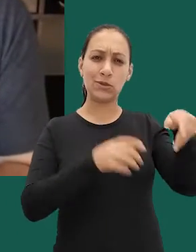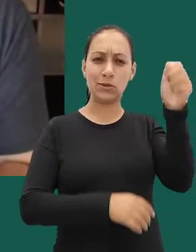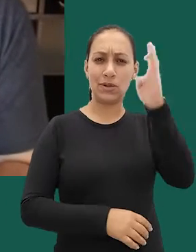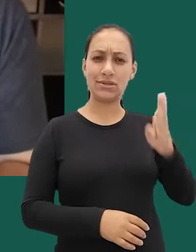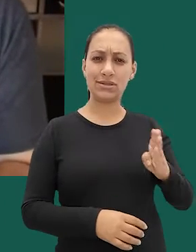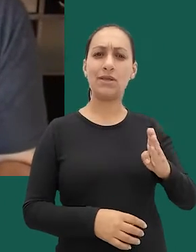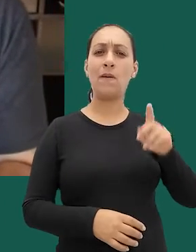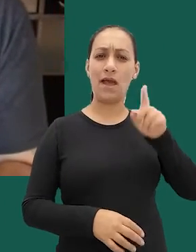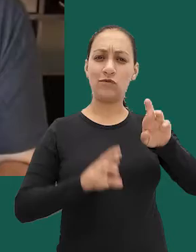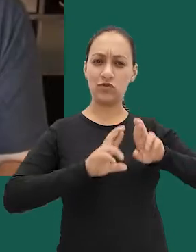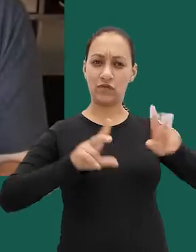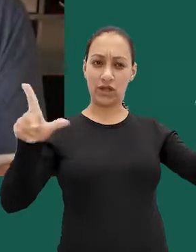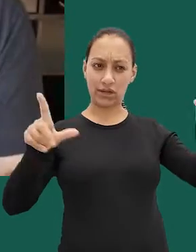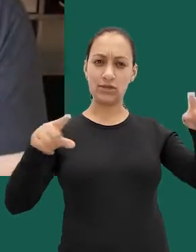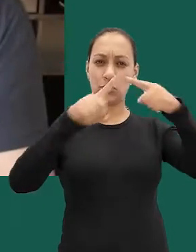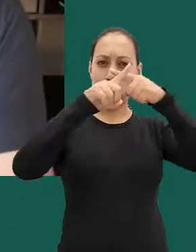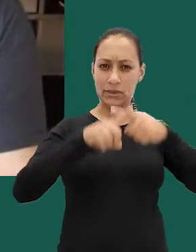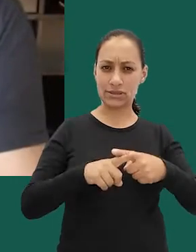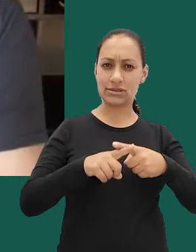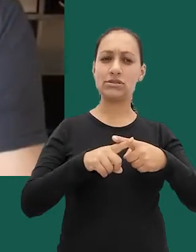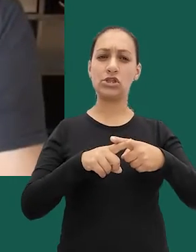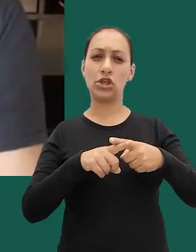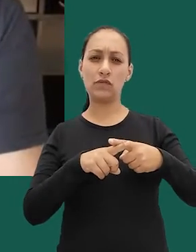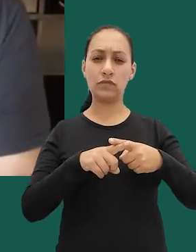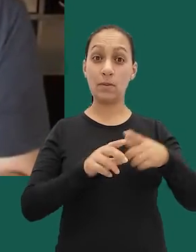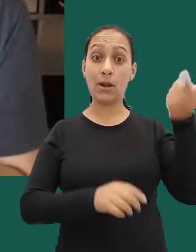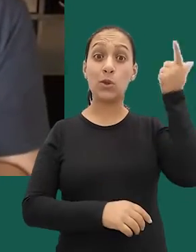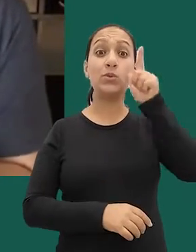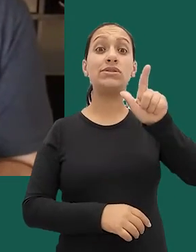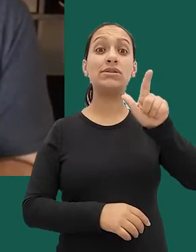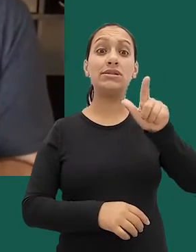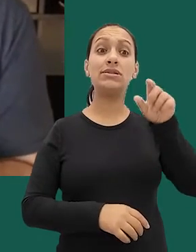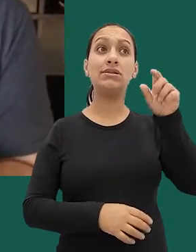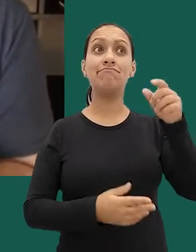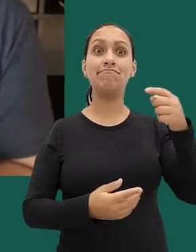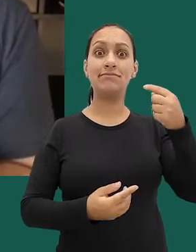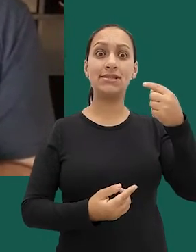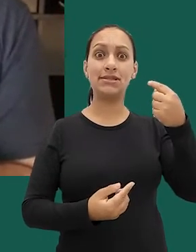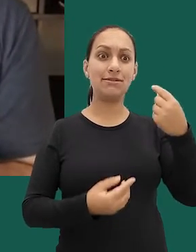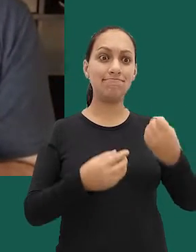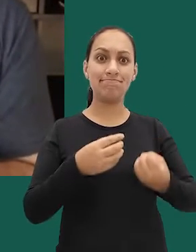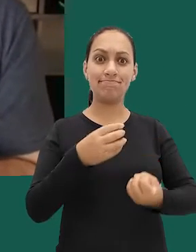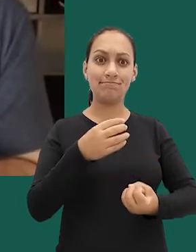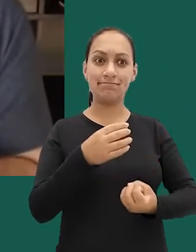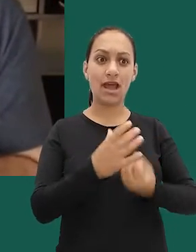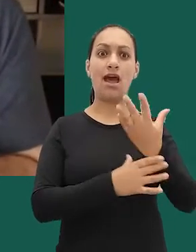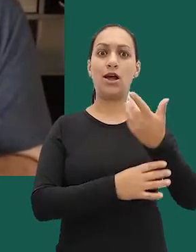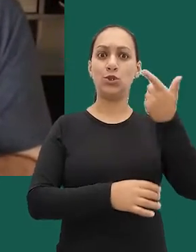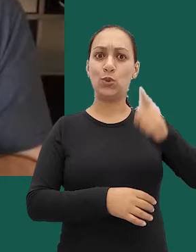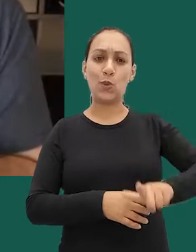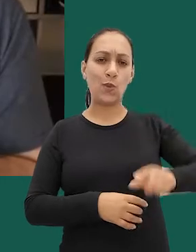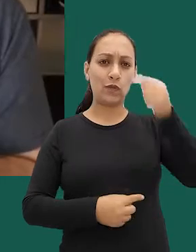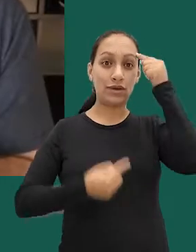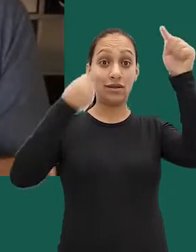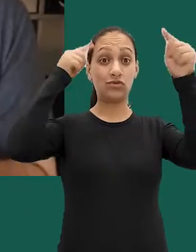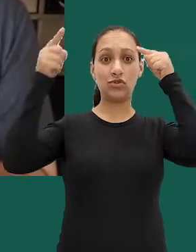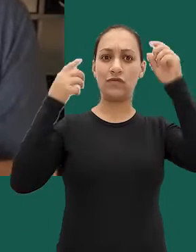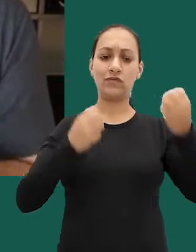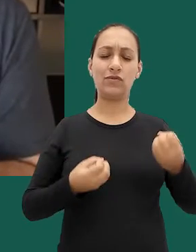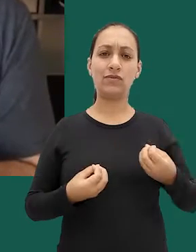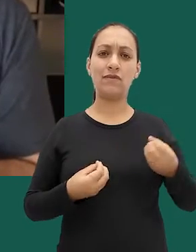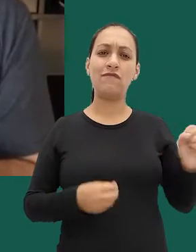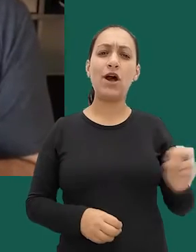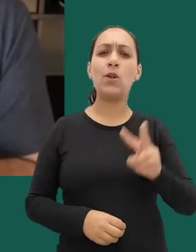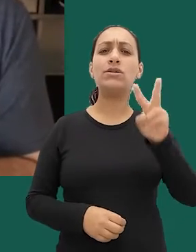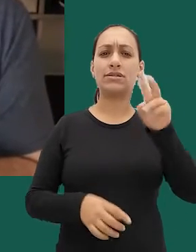de conseguir realmente se inventar, ser criativo, enfim, tudo isso é valorizado pelo recrutador também, né? É